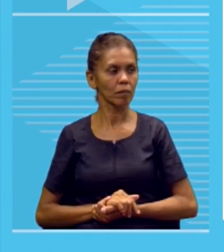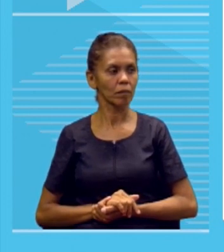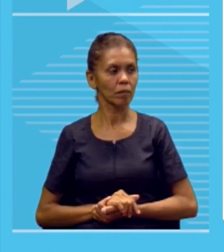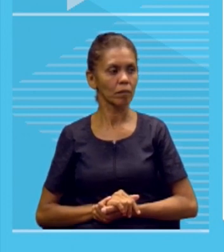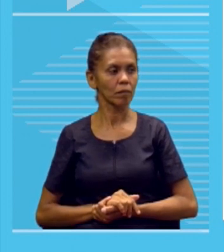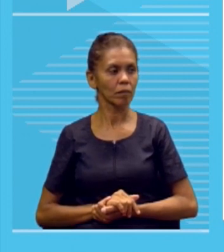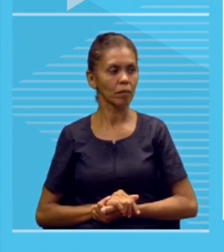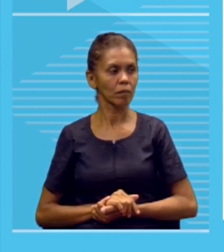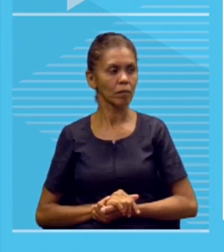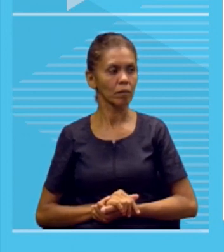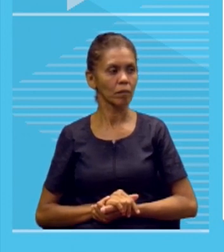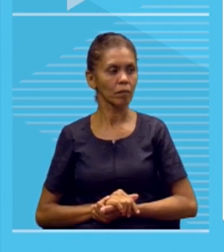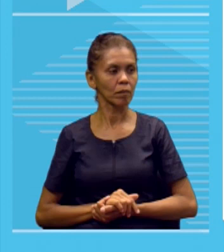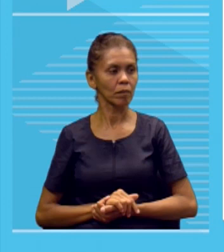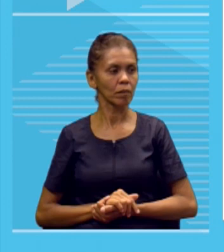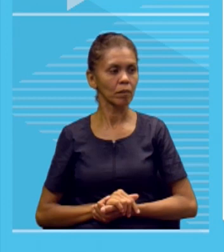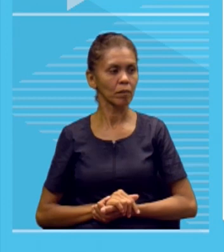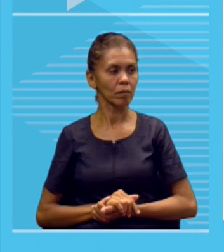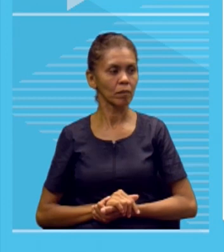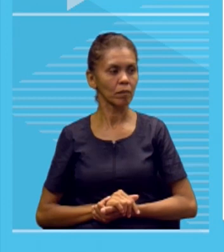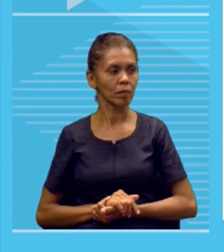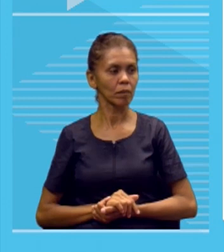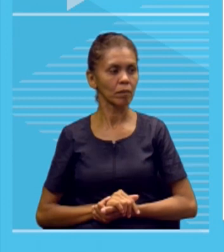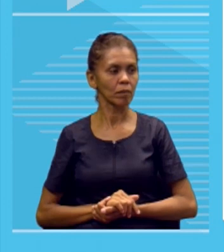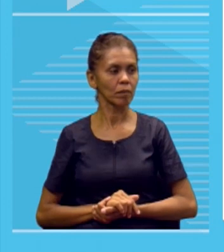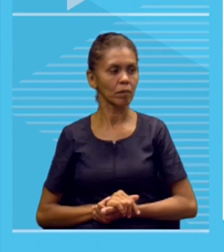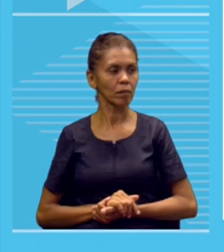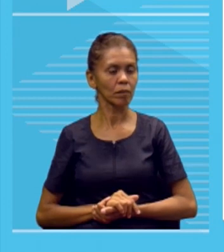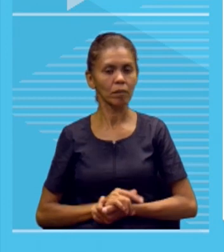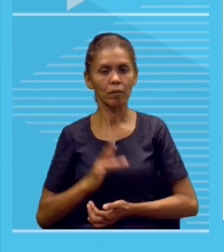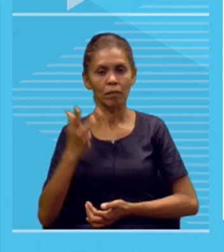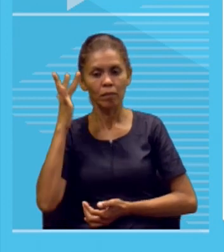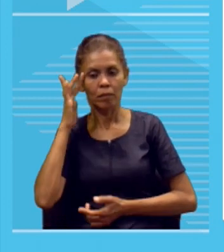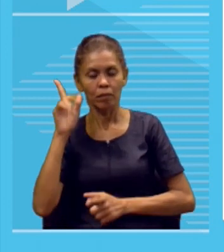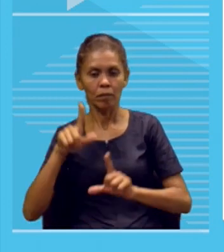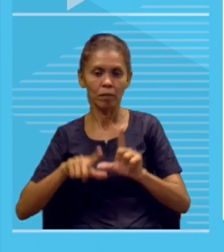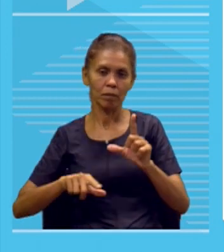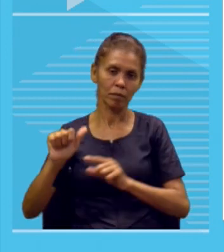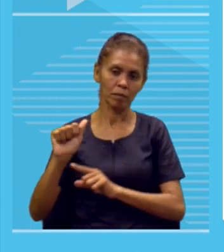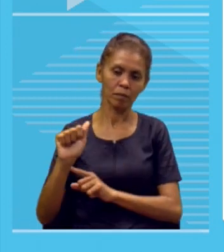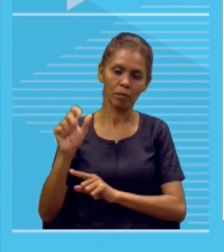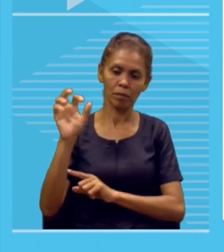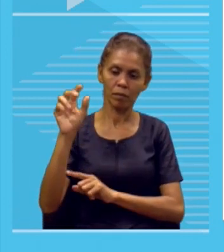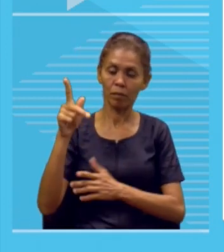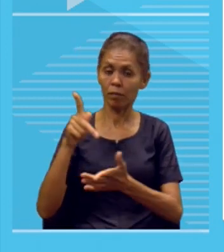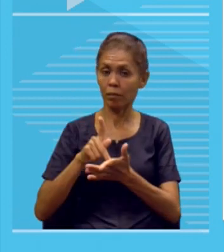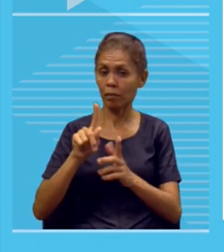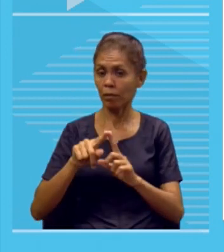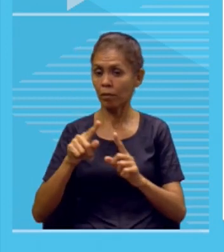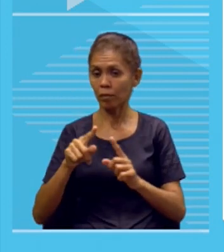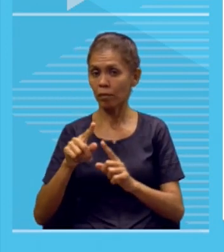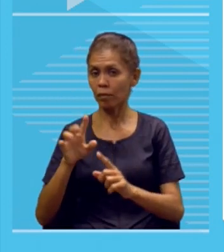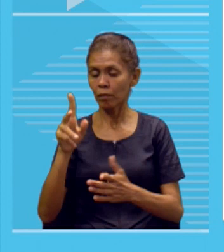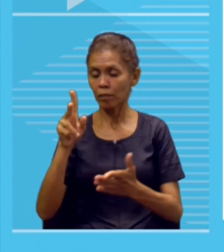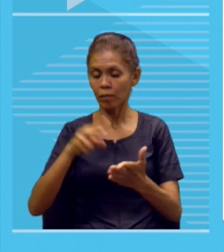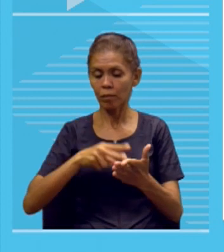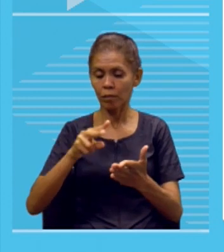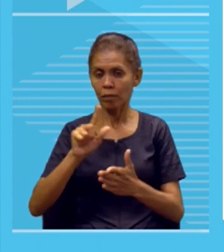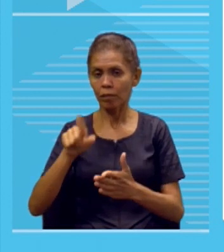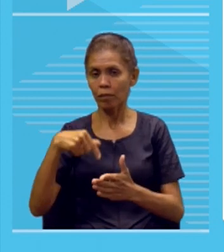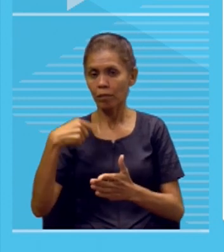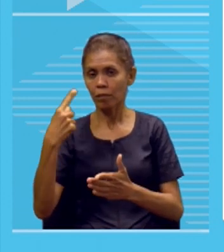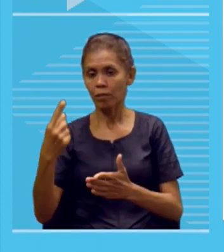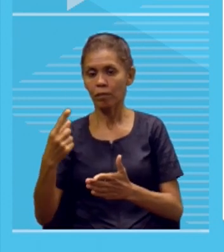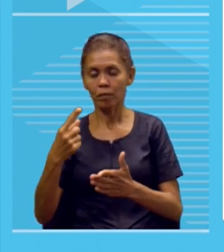Então aqui acho que essa é a verdadeira, mas vamos ver as próximas. Letra B: a produção em larga escala resultante do processo